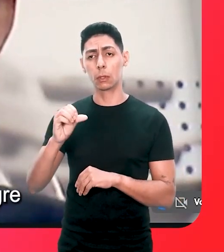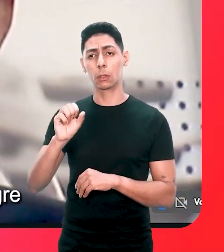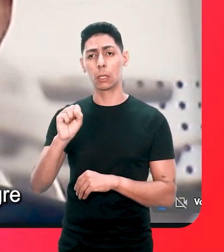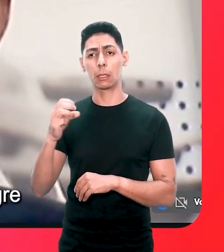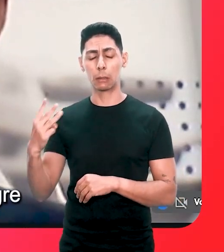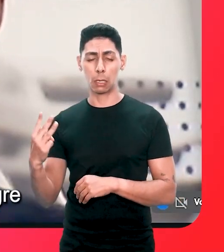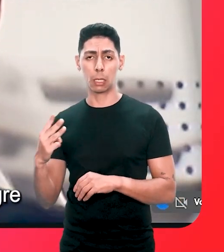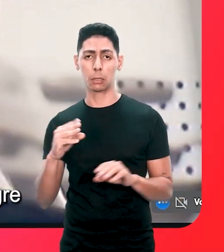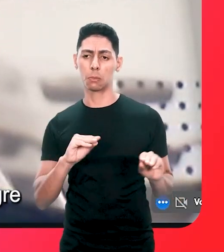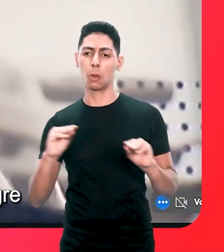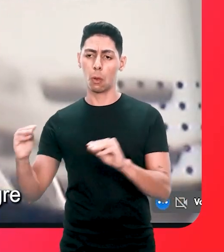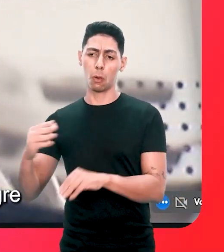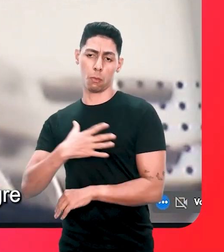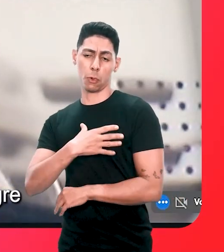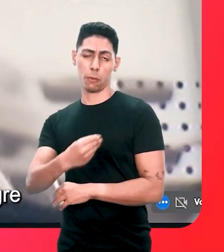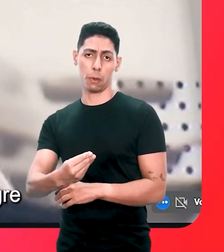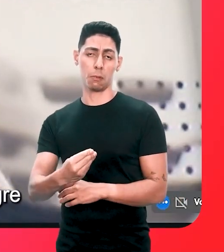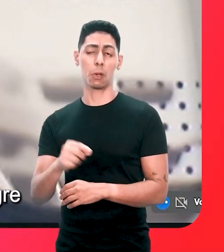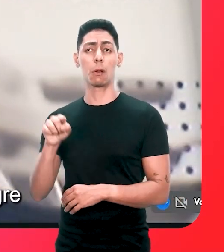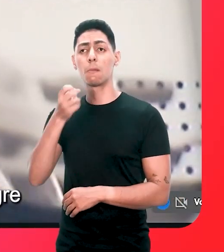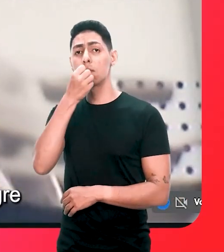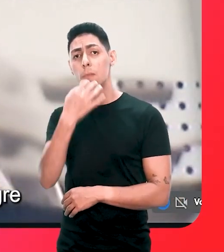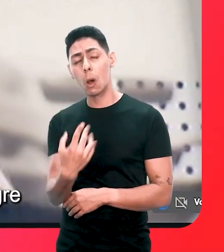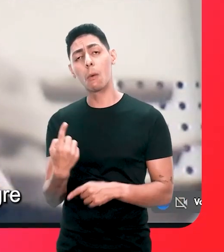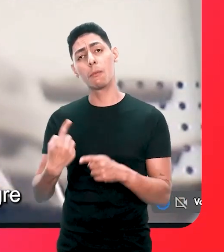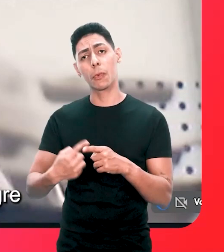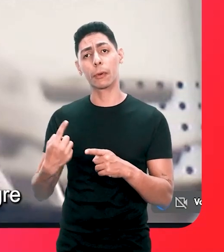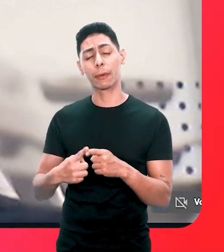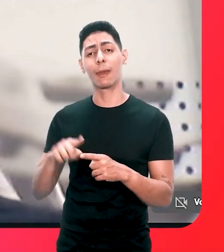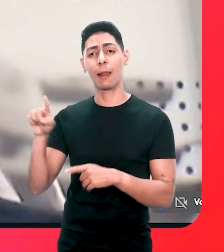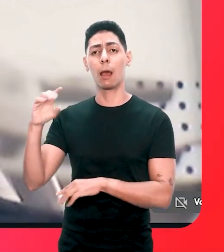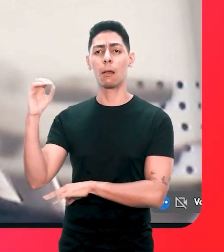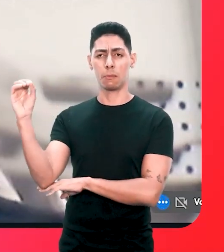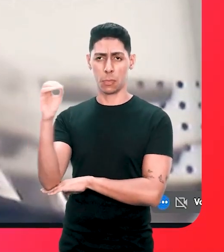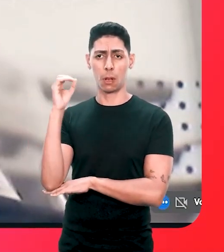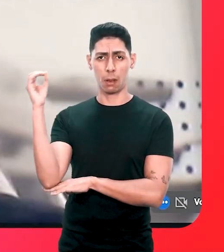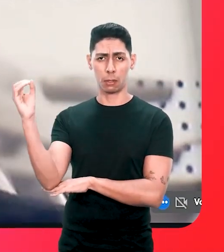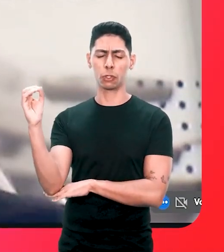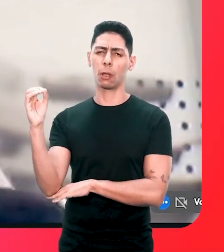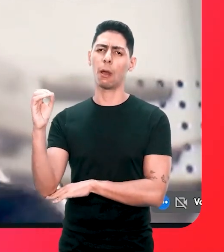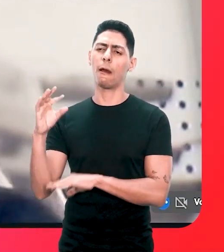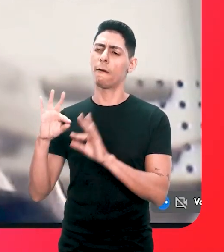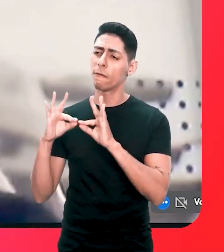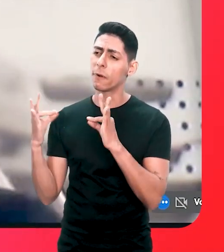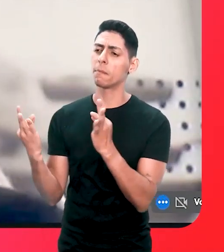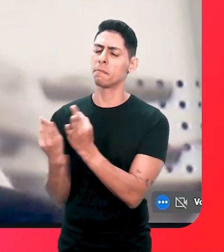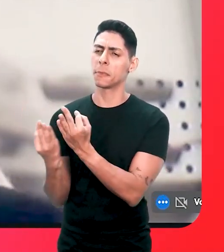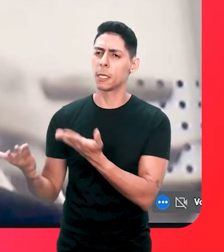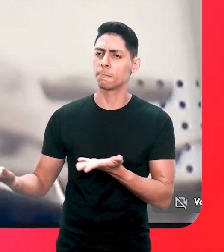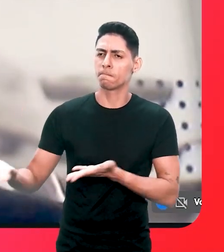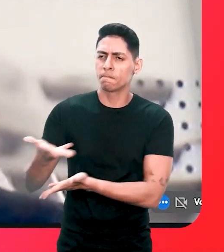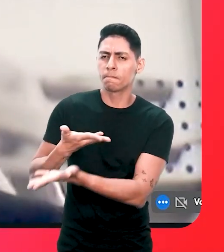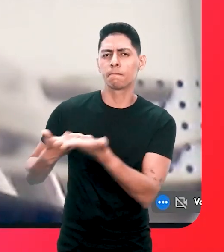um lado bom, porque em Porto Alegre tinha muita família em volta. E